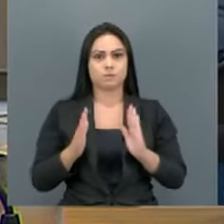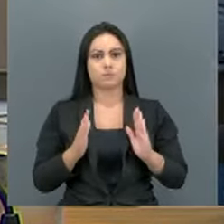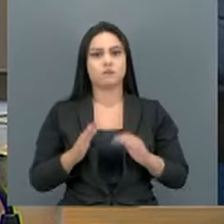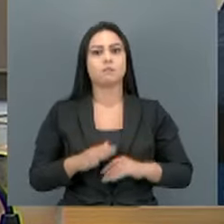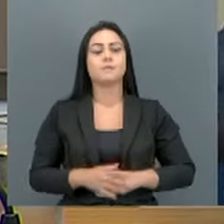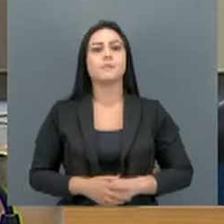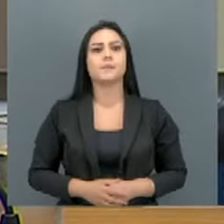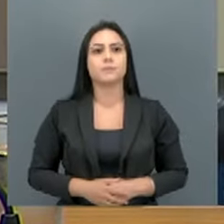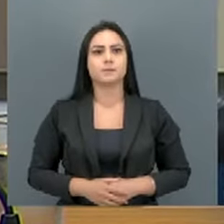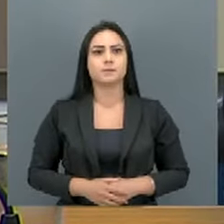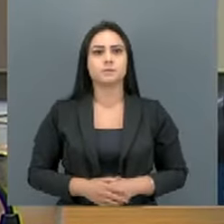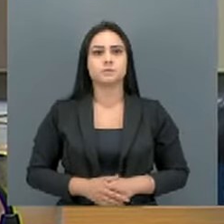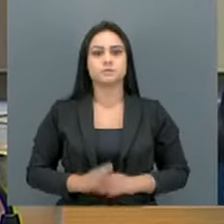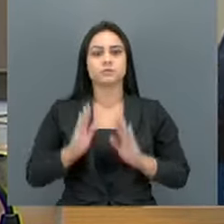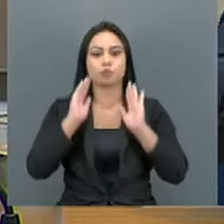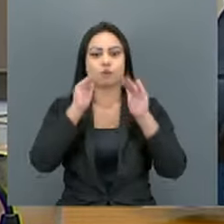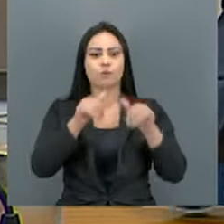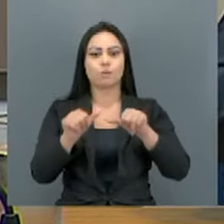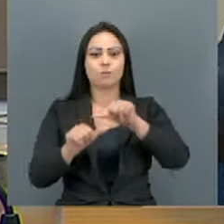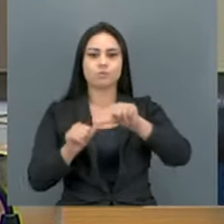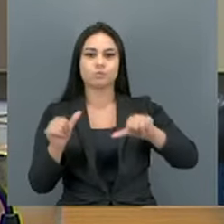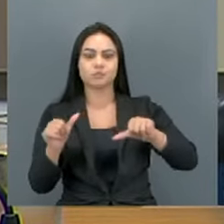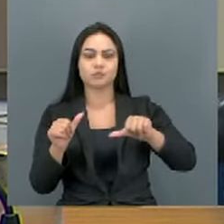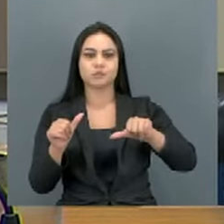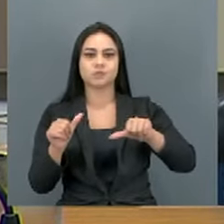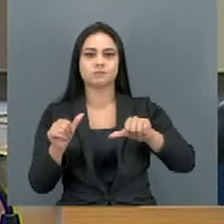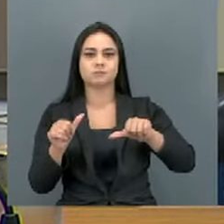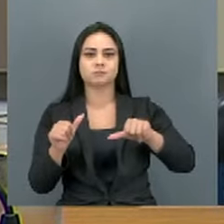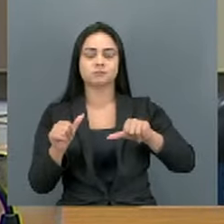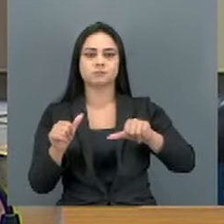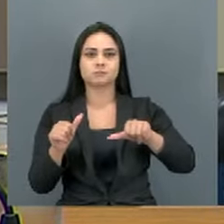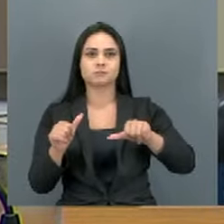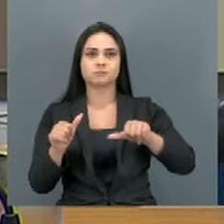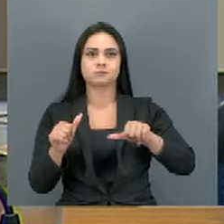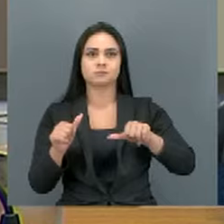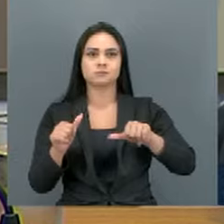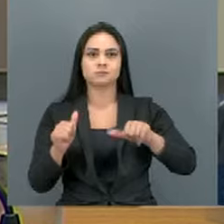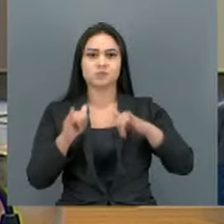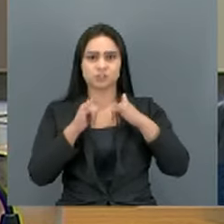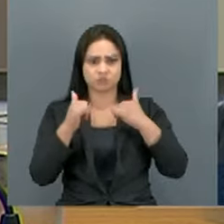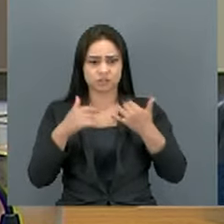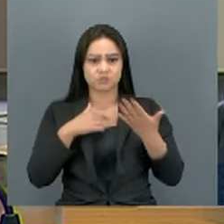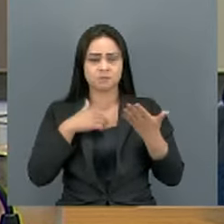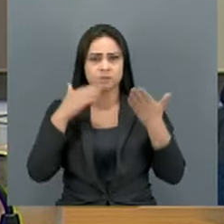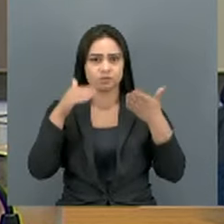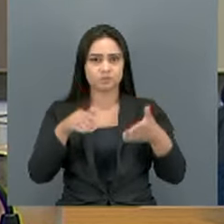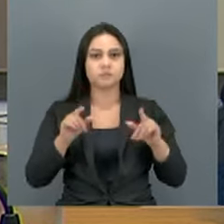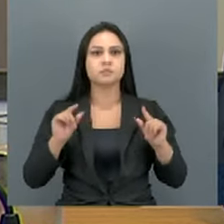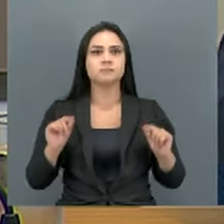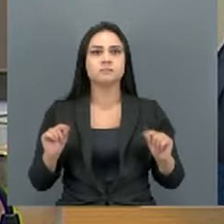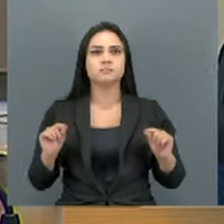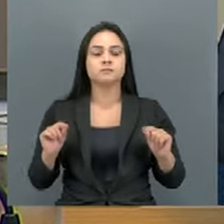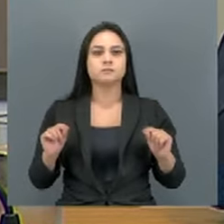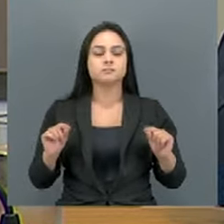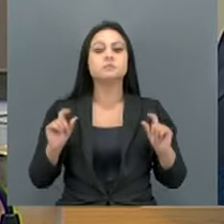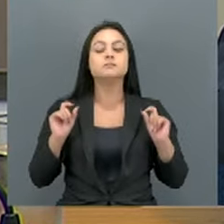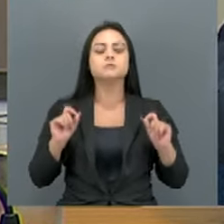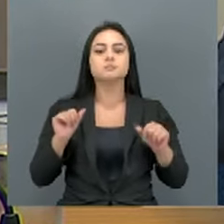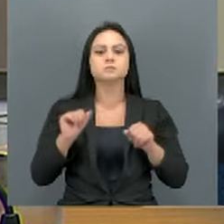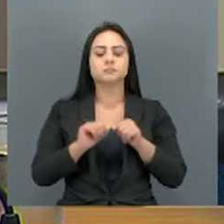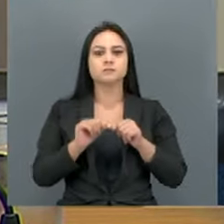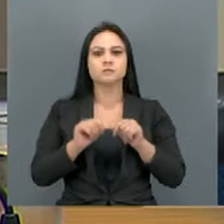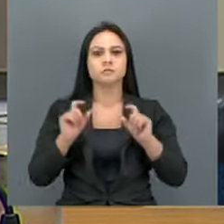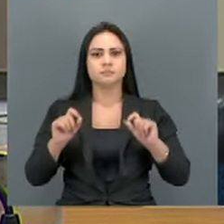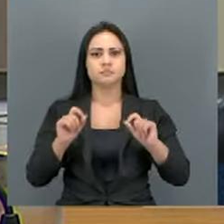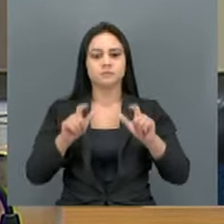aí o foco muda. A energia, que eu acho que nós temos que concentrar, é o que fazer com